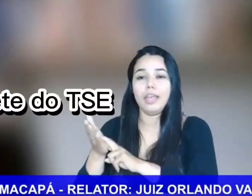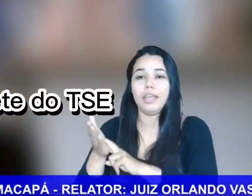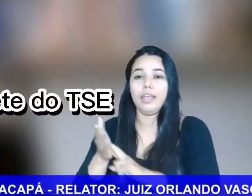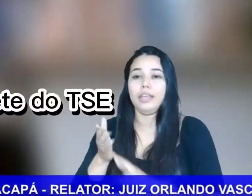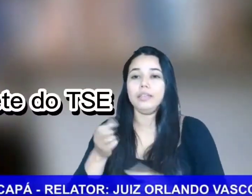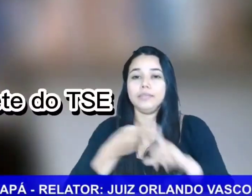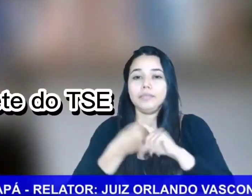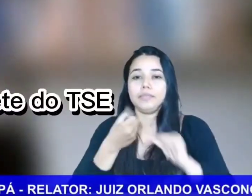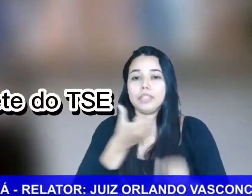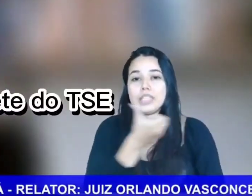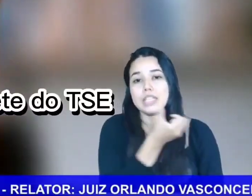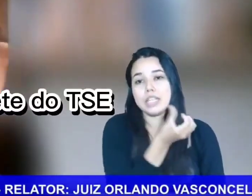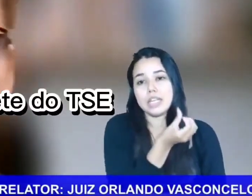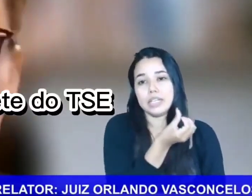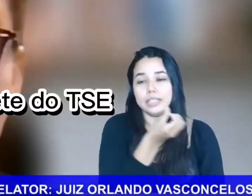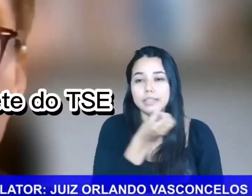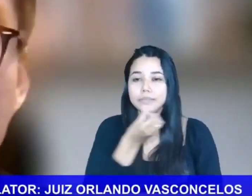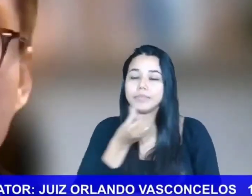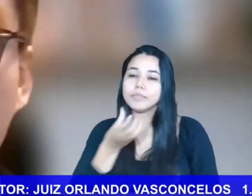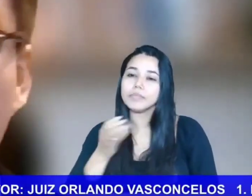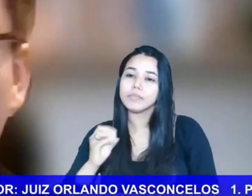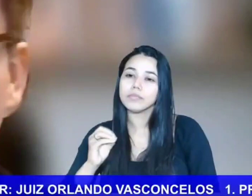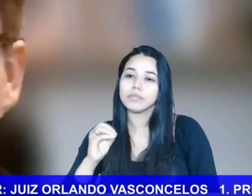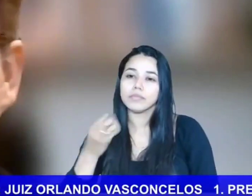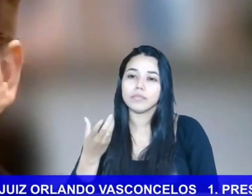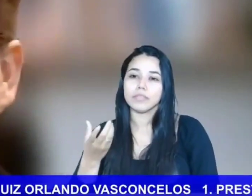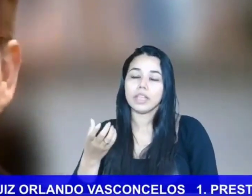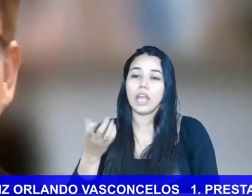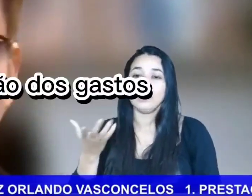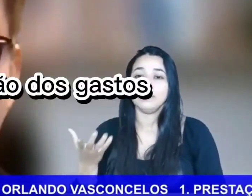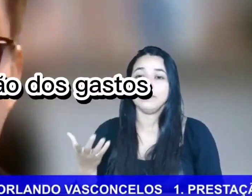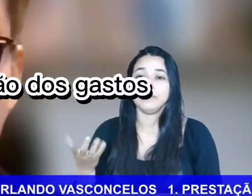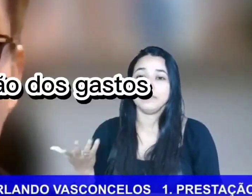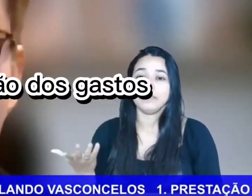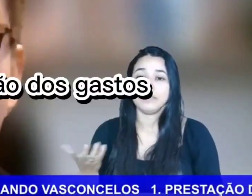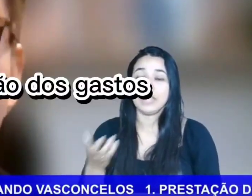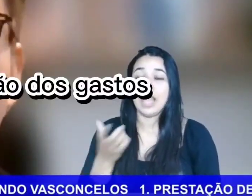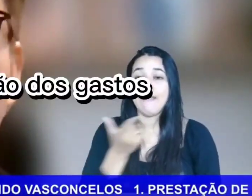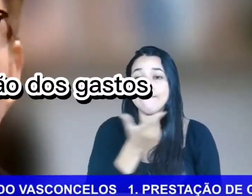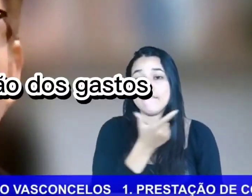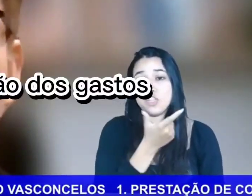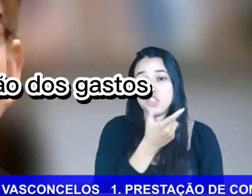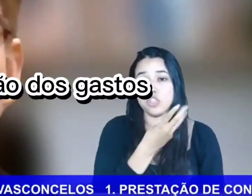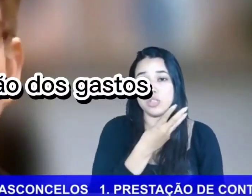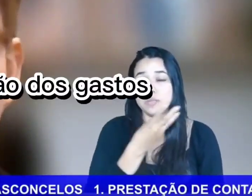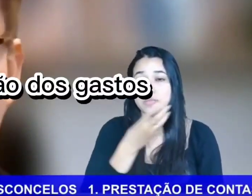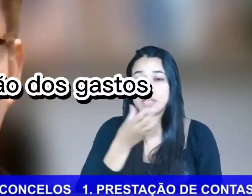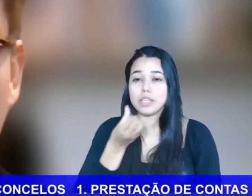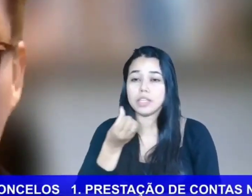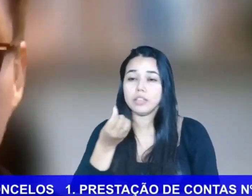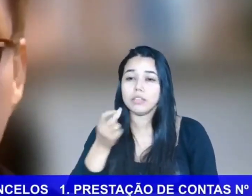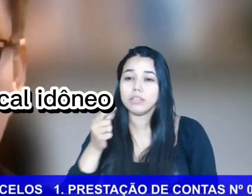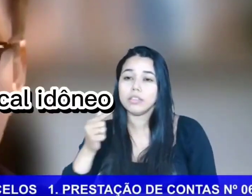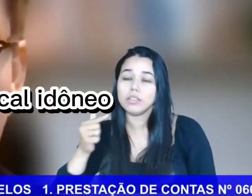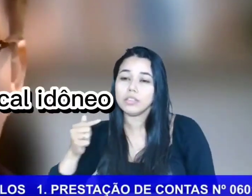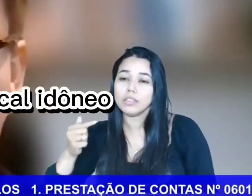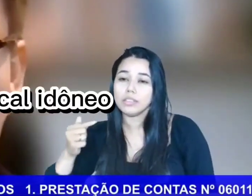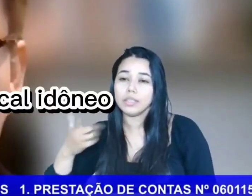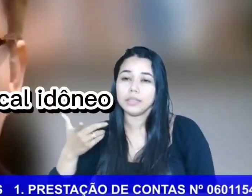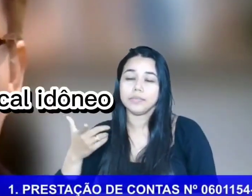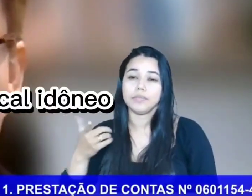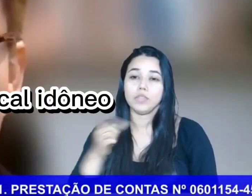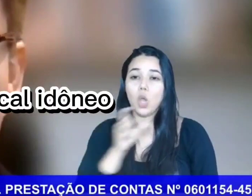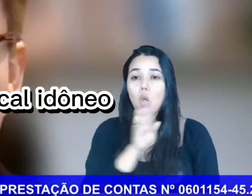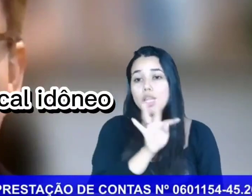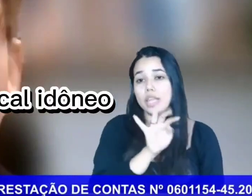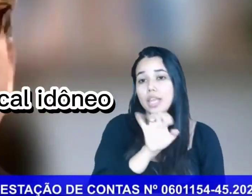Resolução 23.607 do TSE, que estabelece a obrigatoriedade da comprovação dos gastos eleitorais por meio de